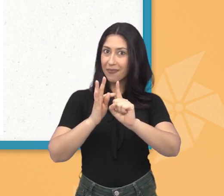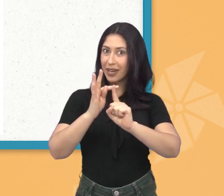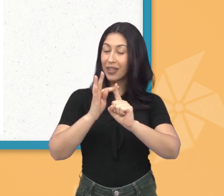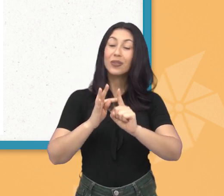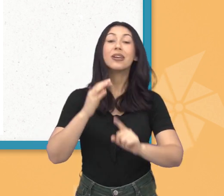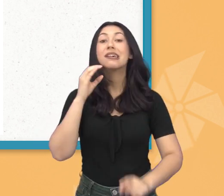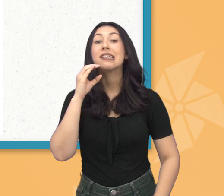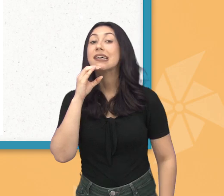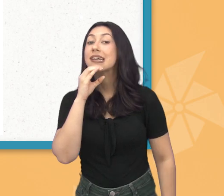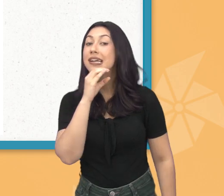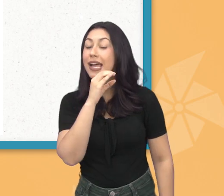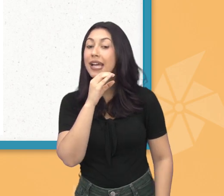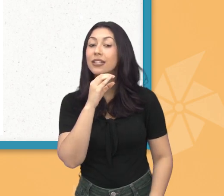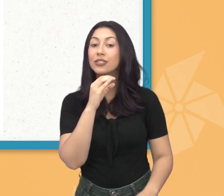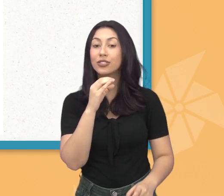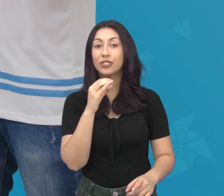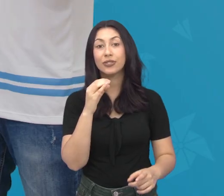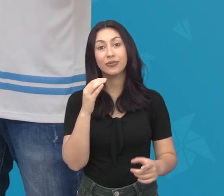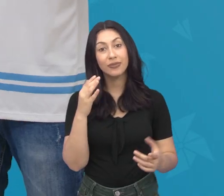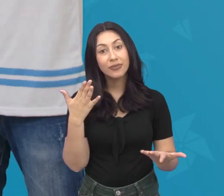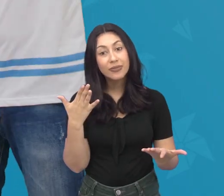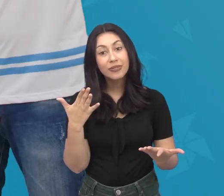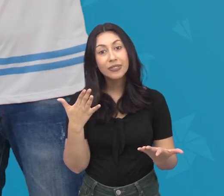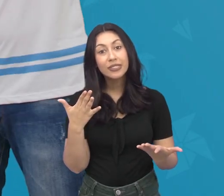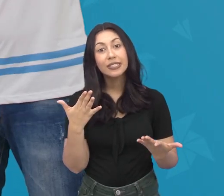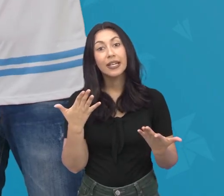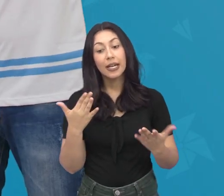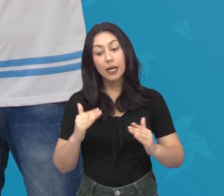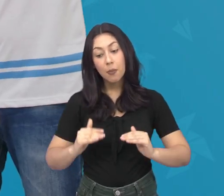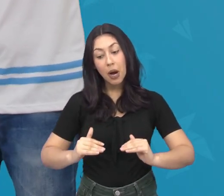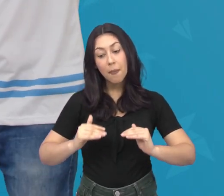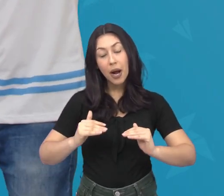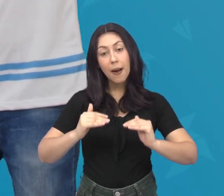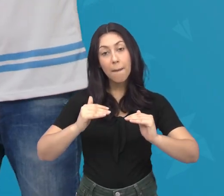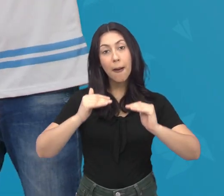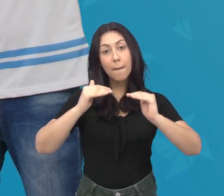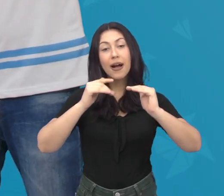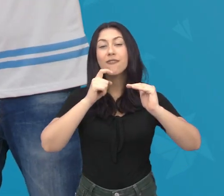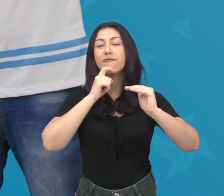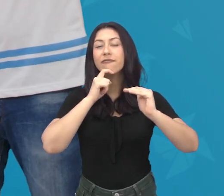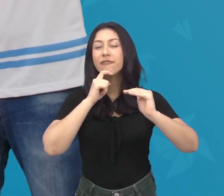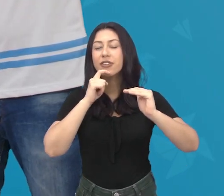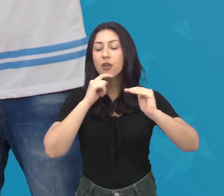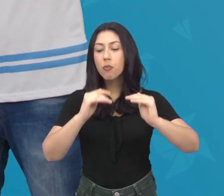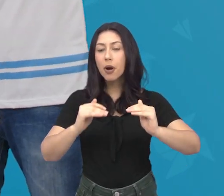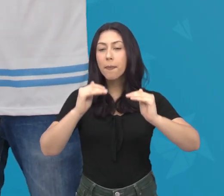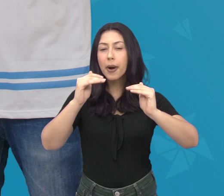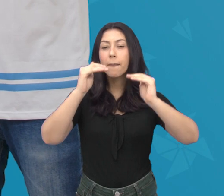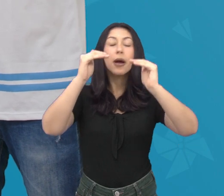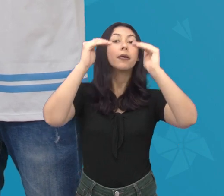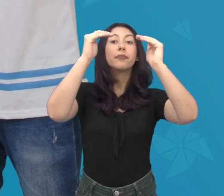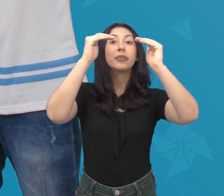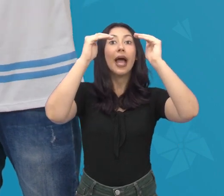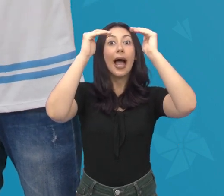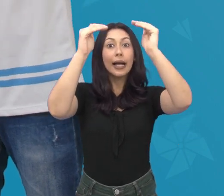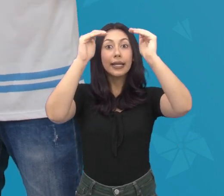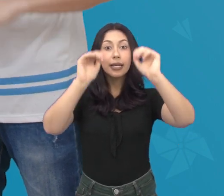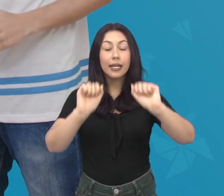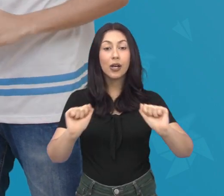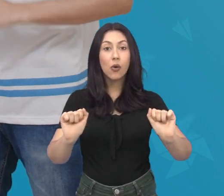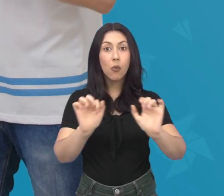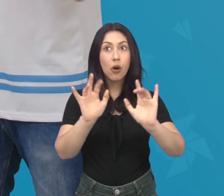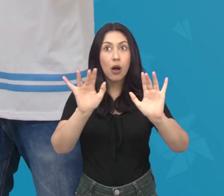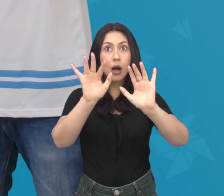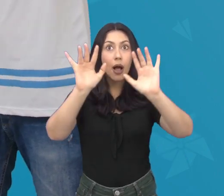de ebulição, né? A gente consegue resfriar ele e na saída mais acima a gente consegue retirar o